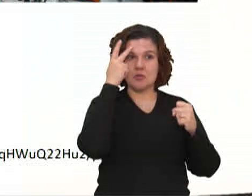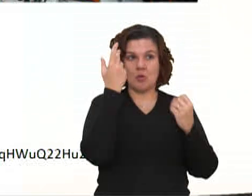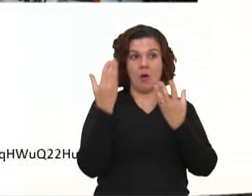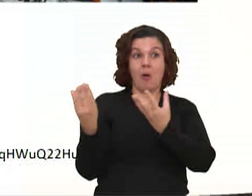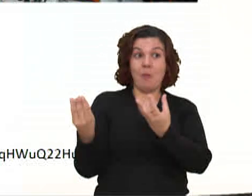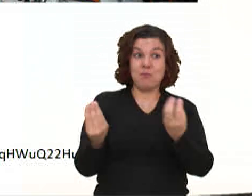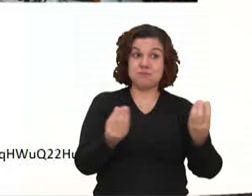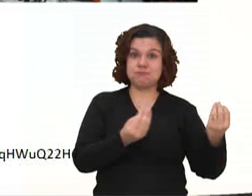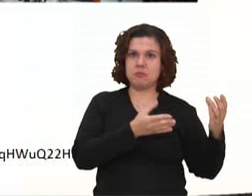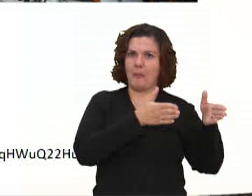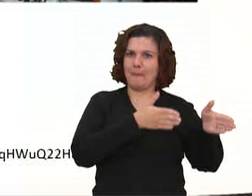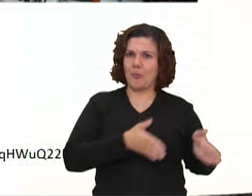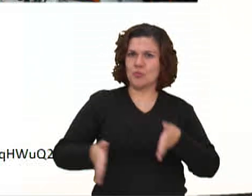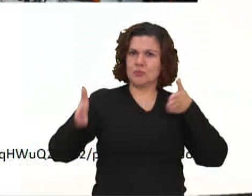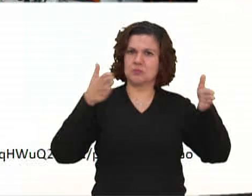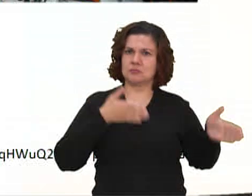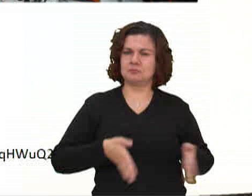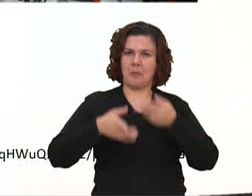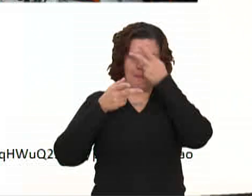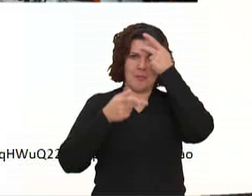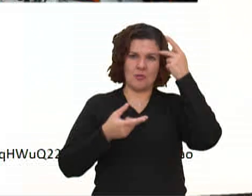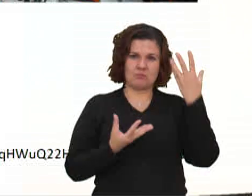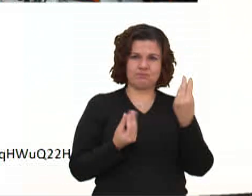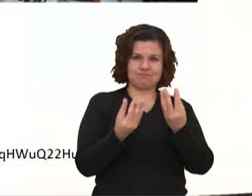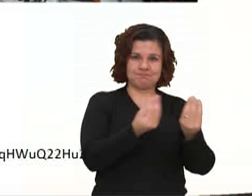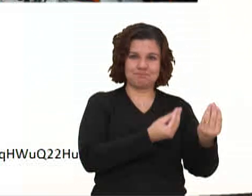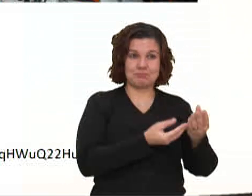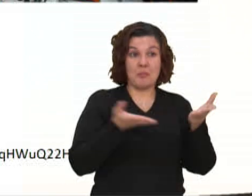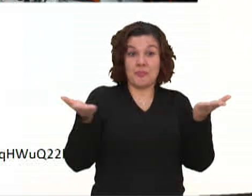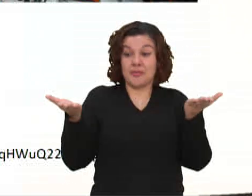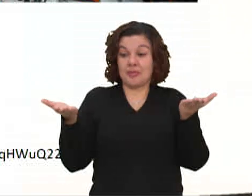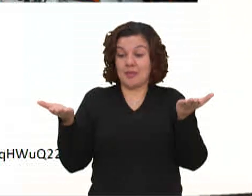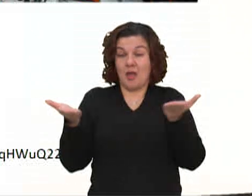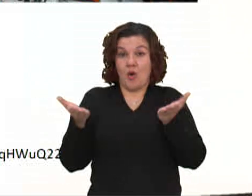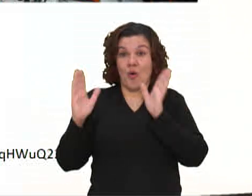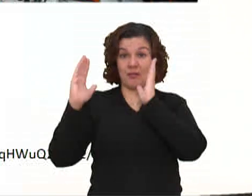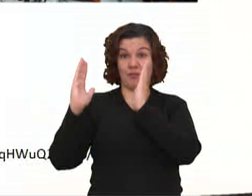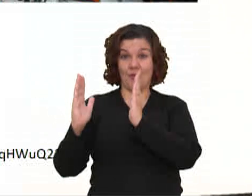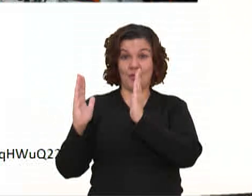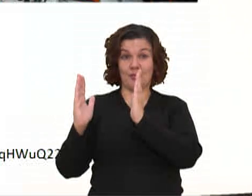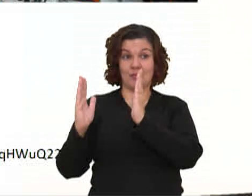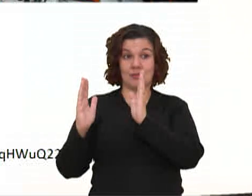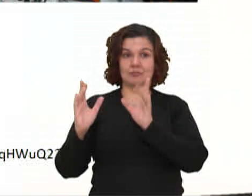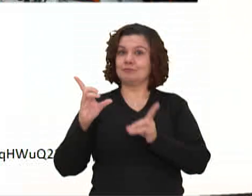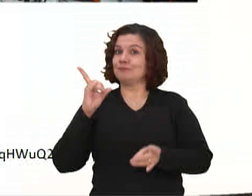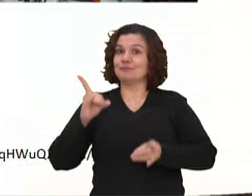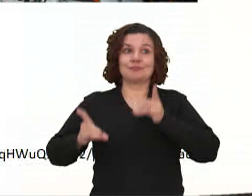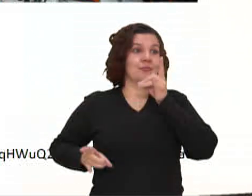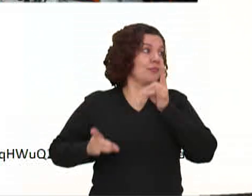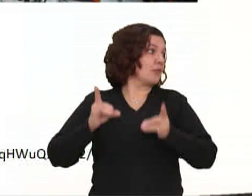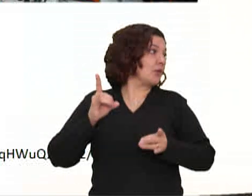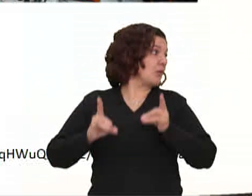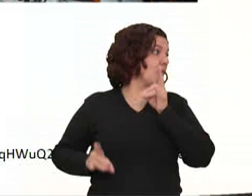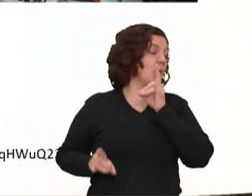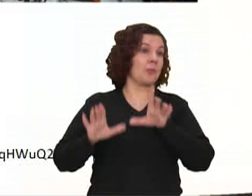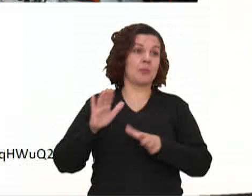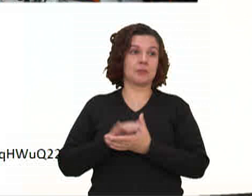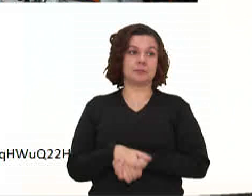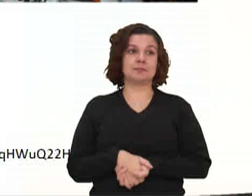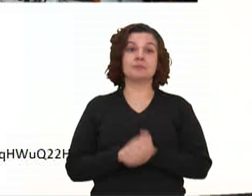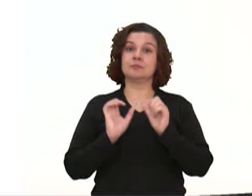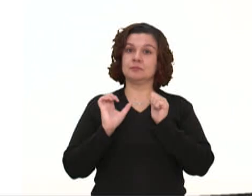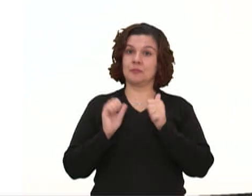trabalhando nas linhas de produção. Aqui nós temos o quê? Os robôs. Então, é aqui a ideia da automação,